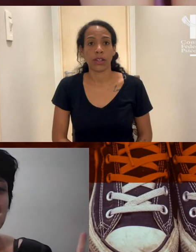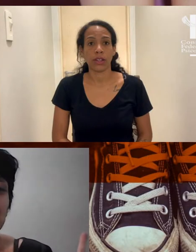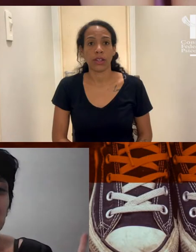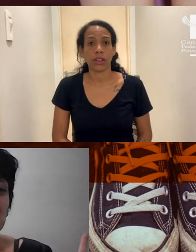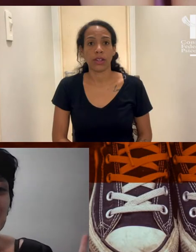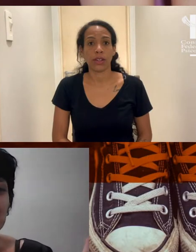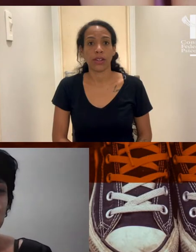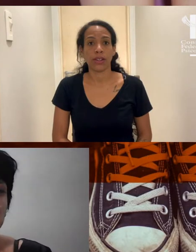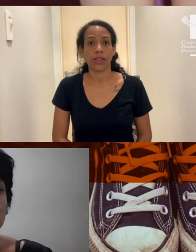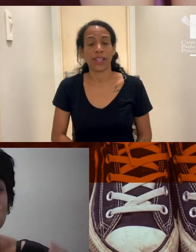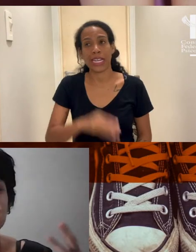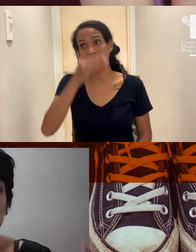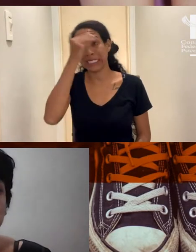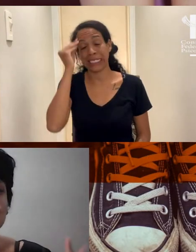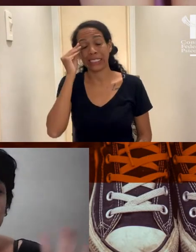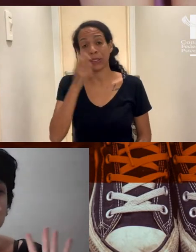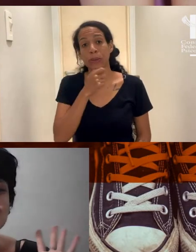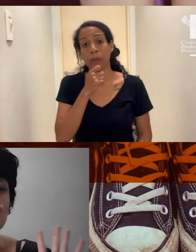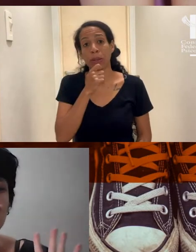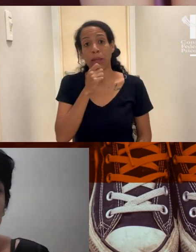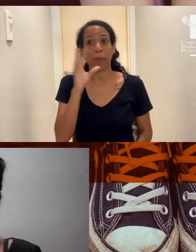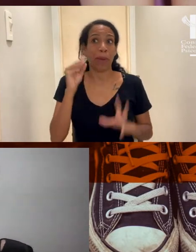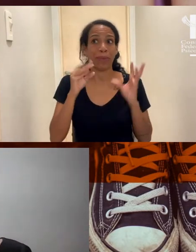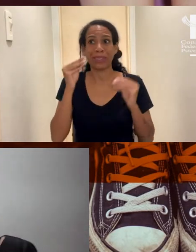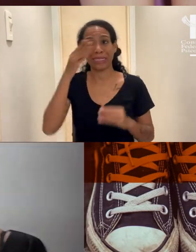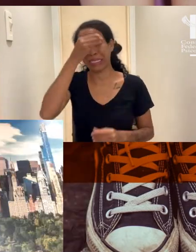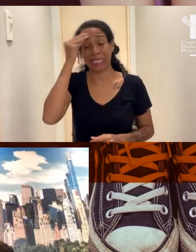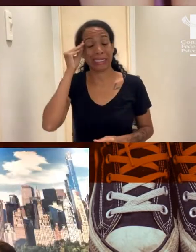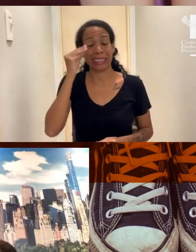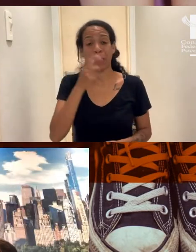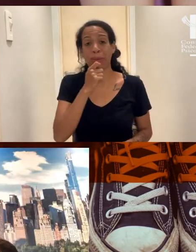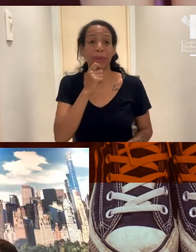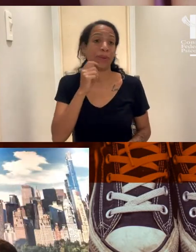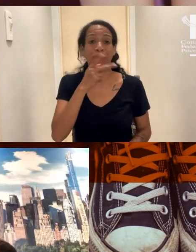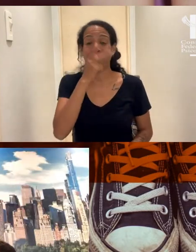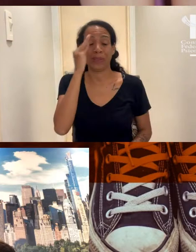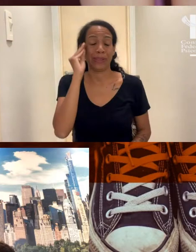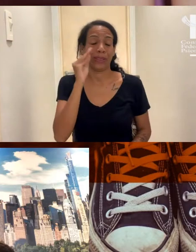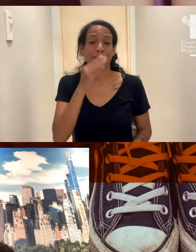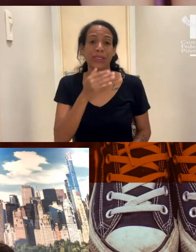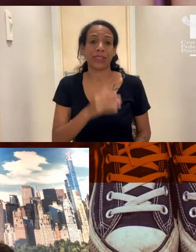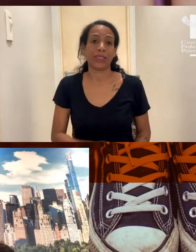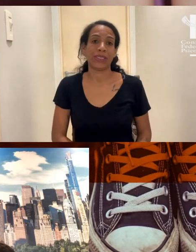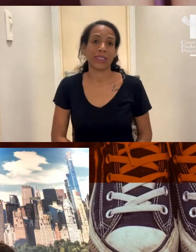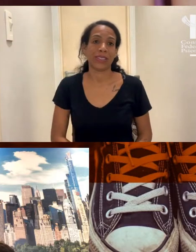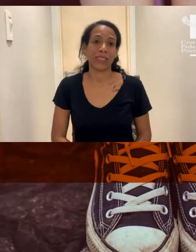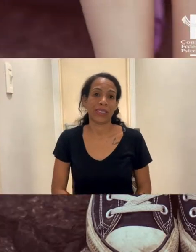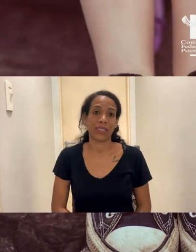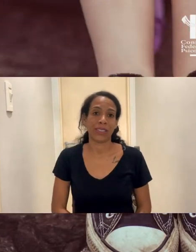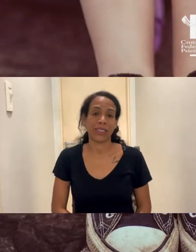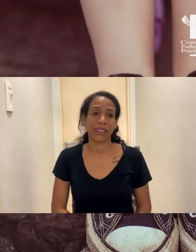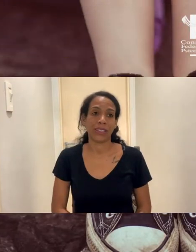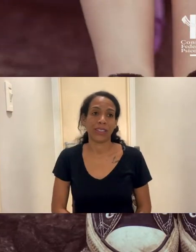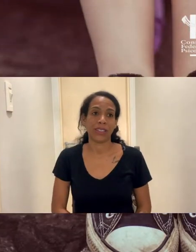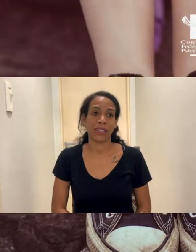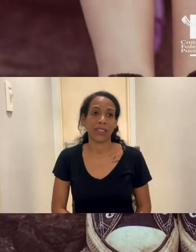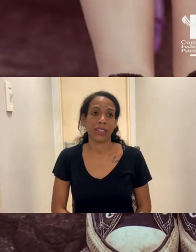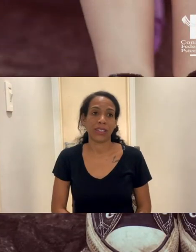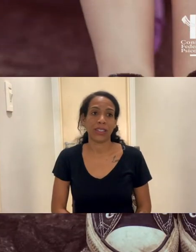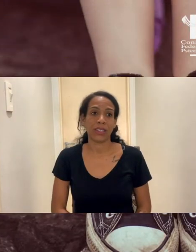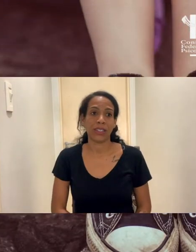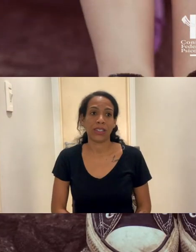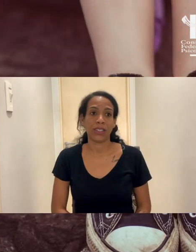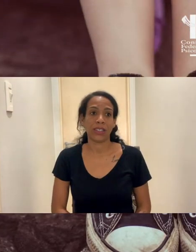Eu esqueci de abrir o microfone, já estava aqui falando loucamente. Obrigada. Bem, como eu falei da